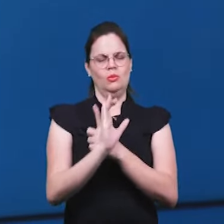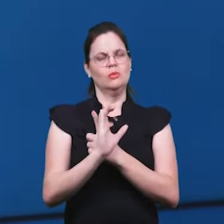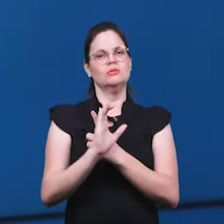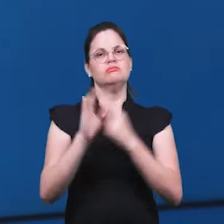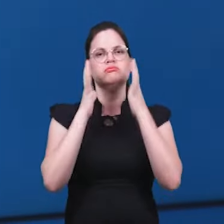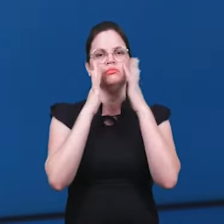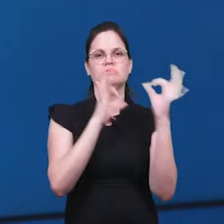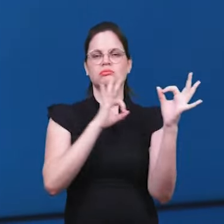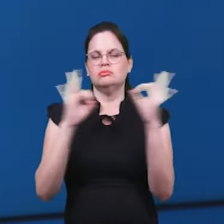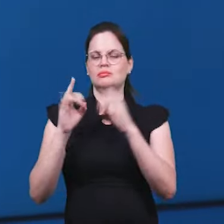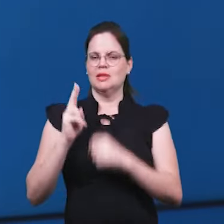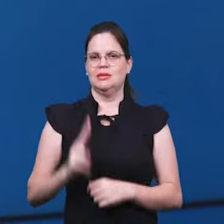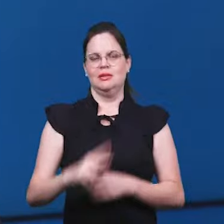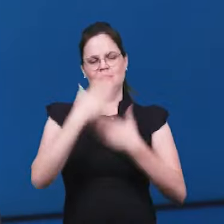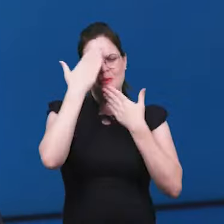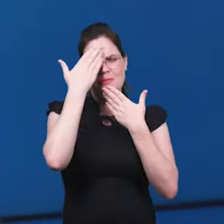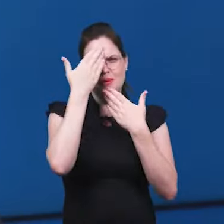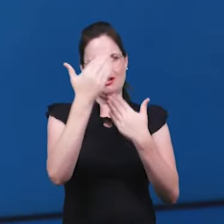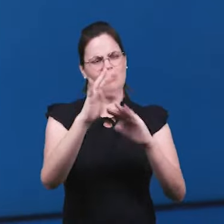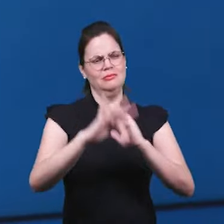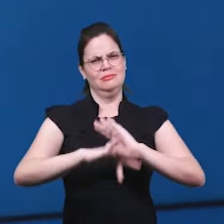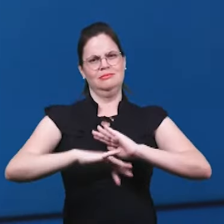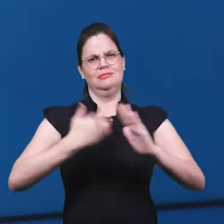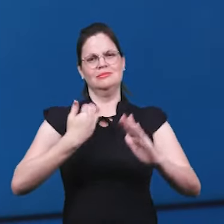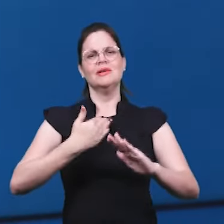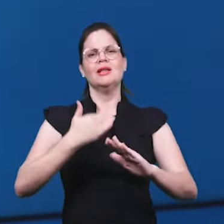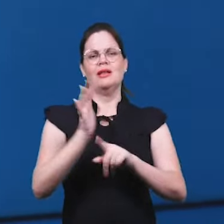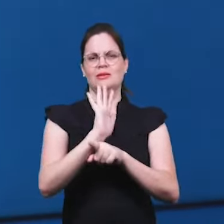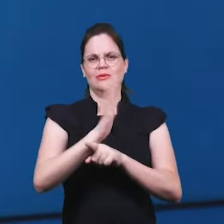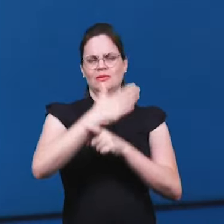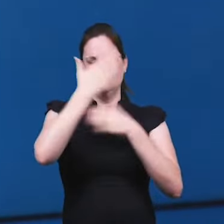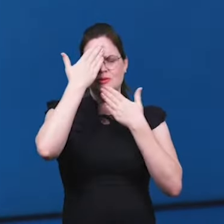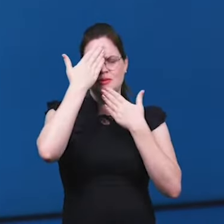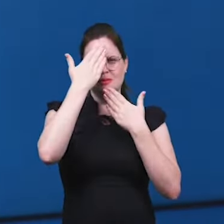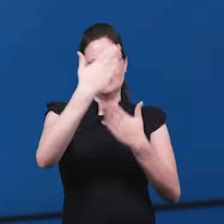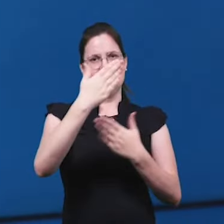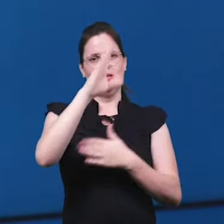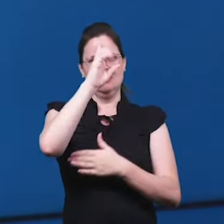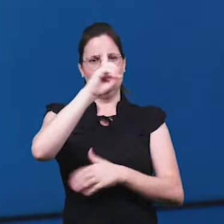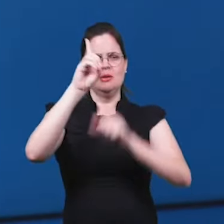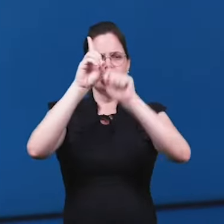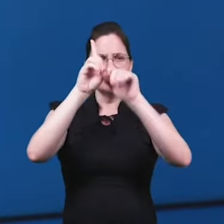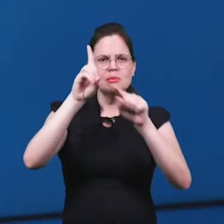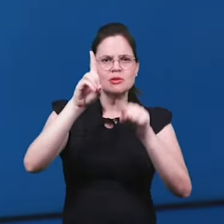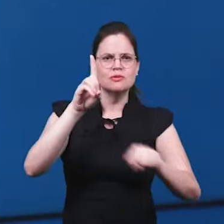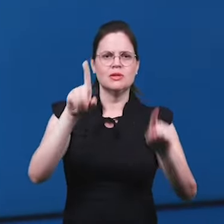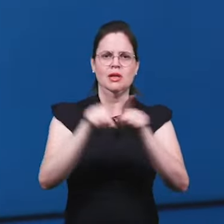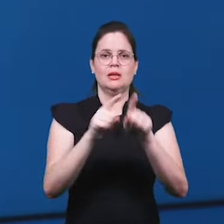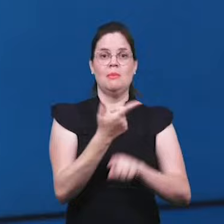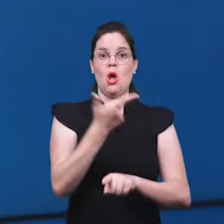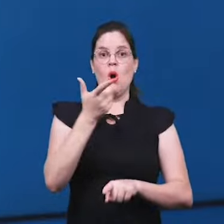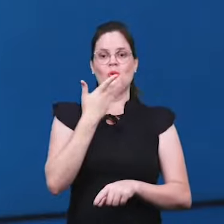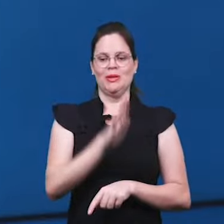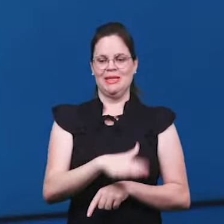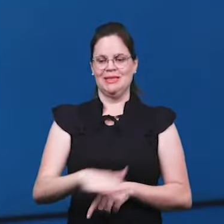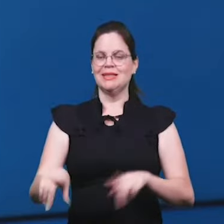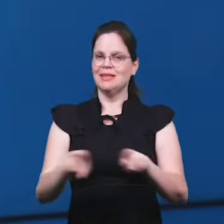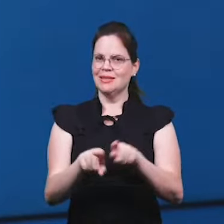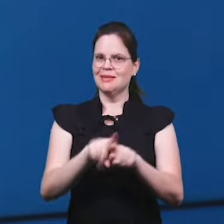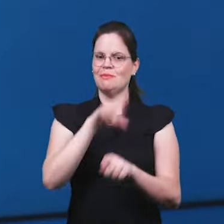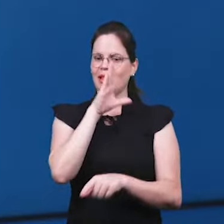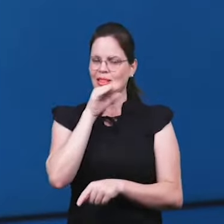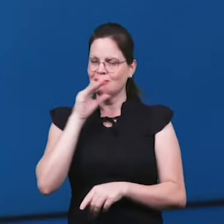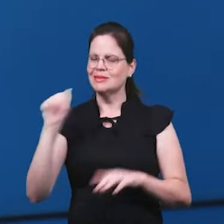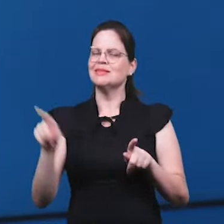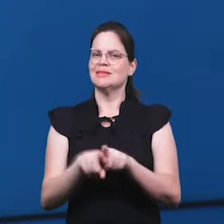em Samarcã semanalmente. Obrigado, Sofia. Que Deus abençoe a sua vida, a sua infância, as demais crianças, intermediários, adolescentes da nossa igreja